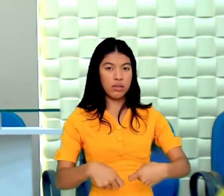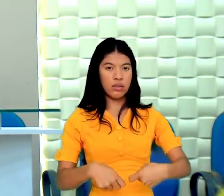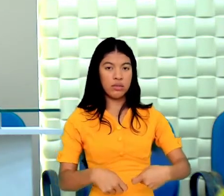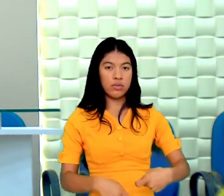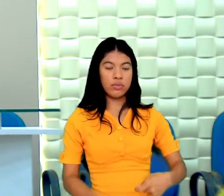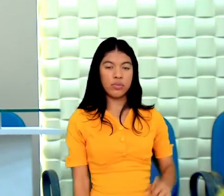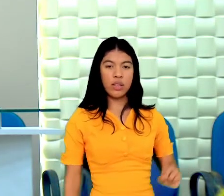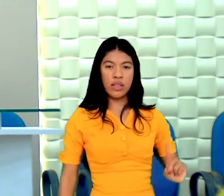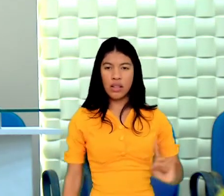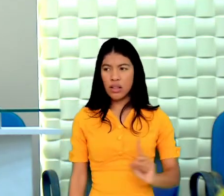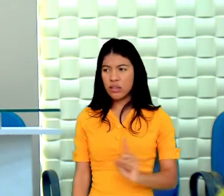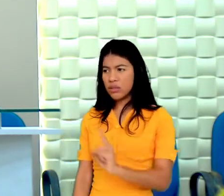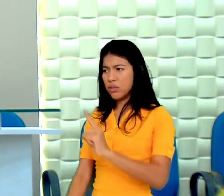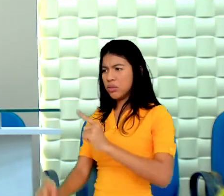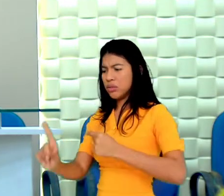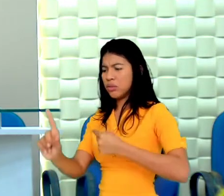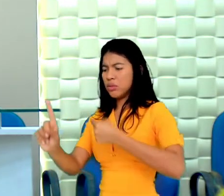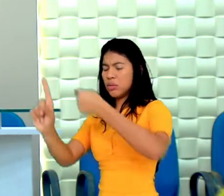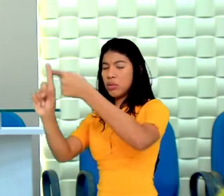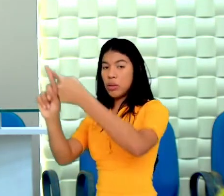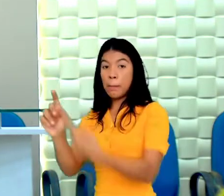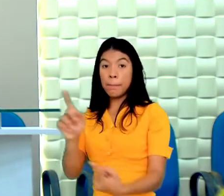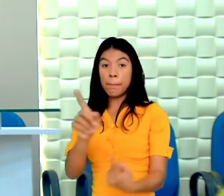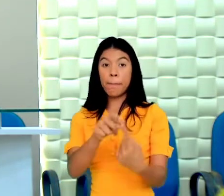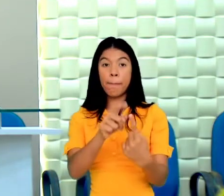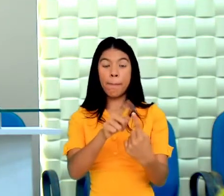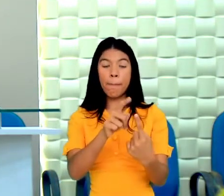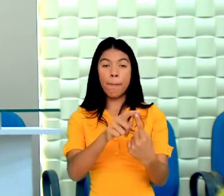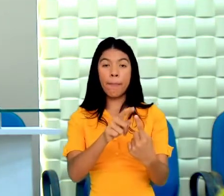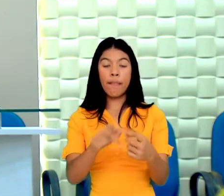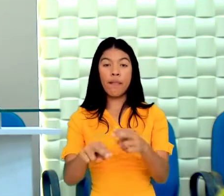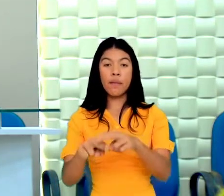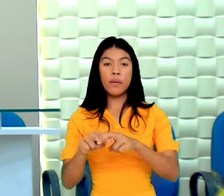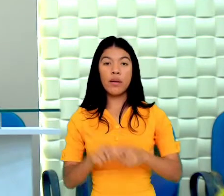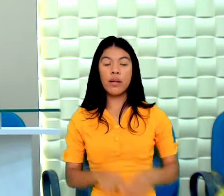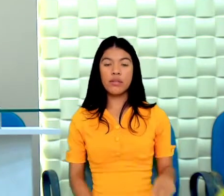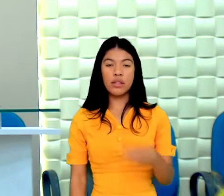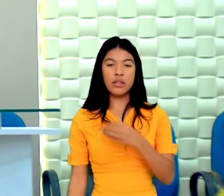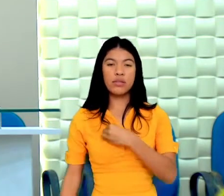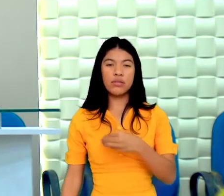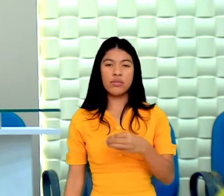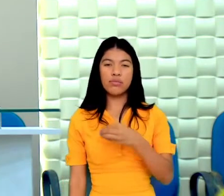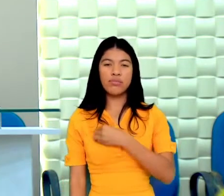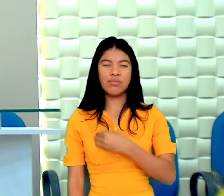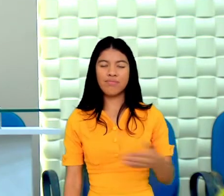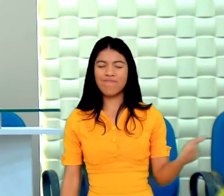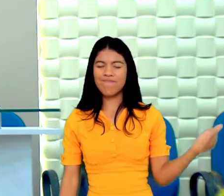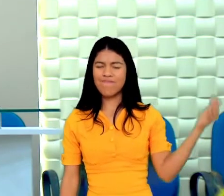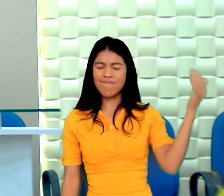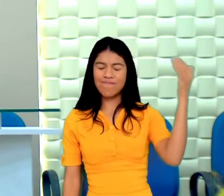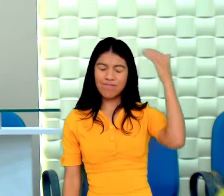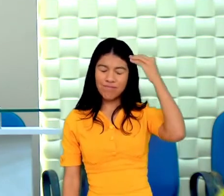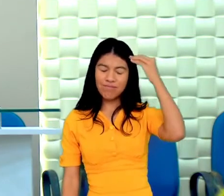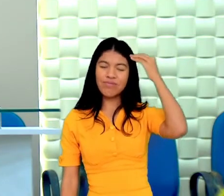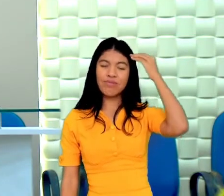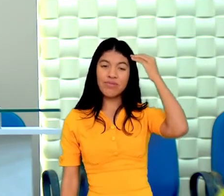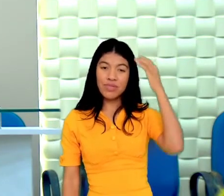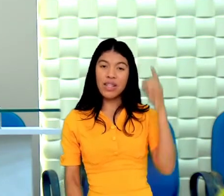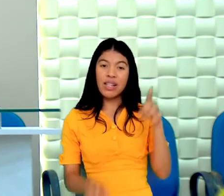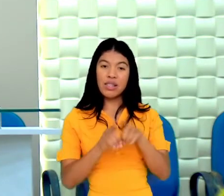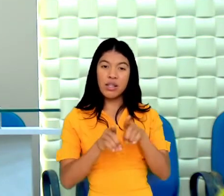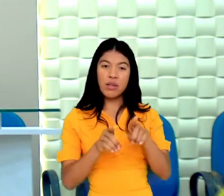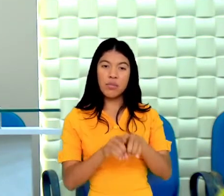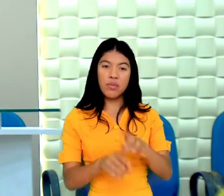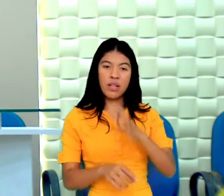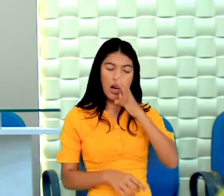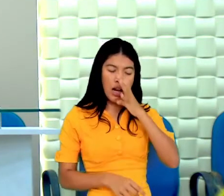causa dos nossos pecados, por causa das nossas culpas e por causa da condenação que havia sobre